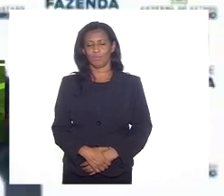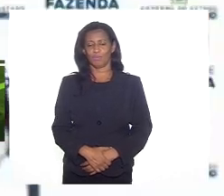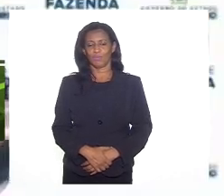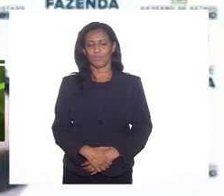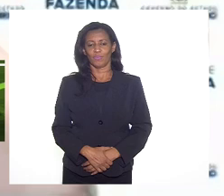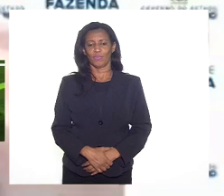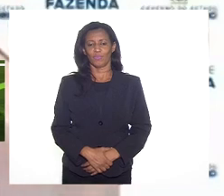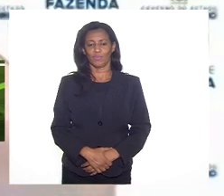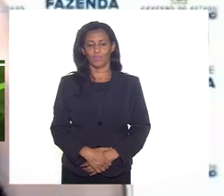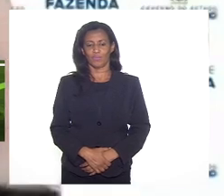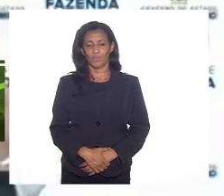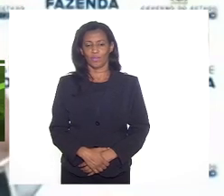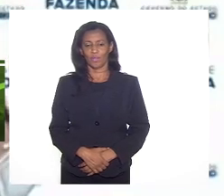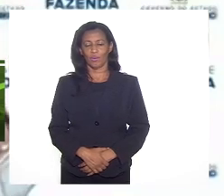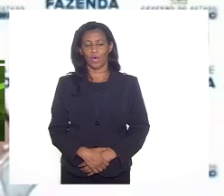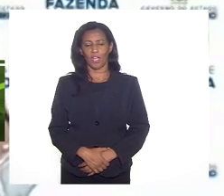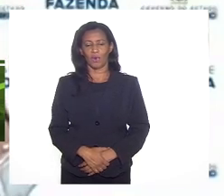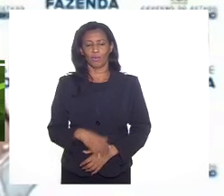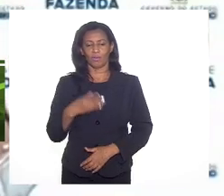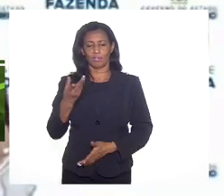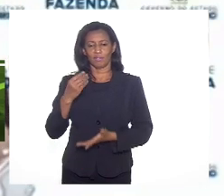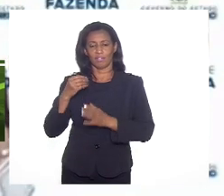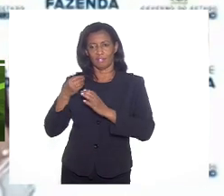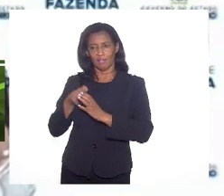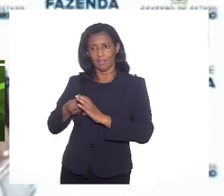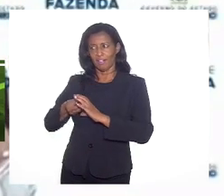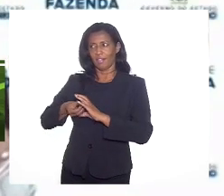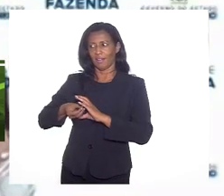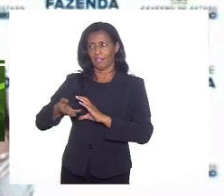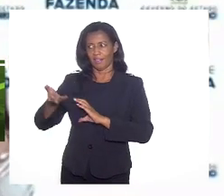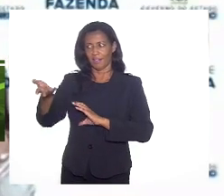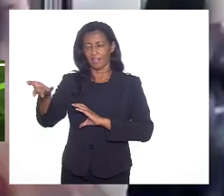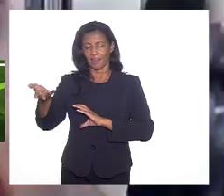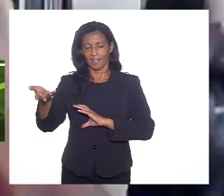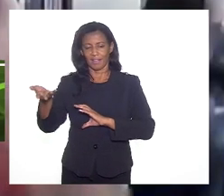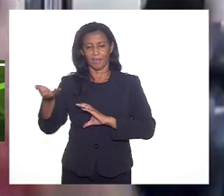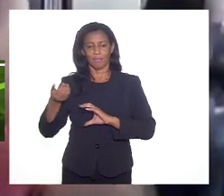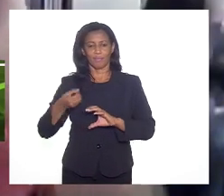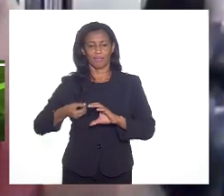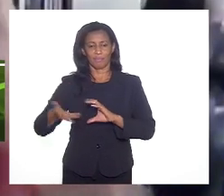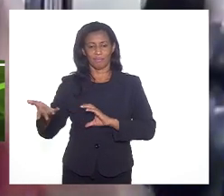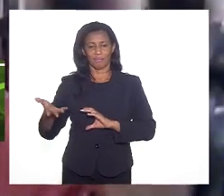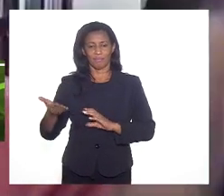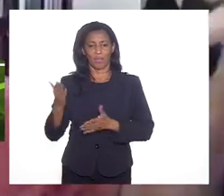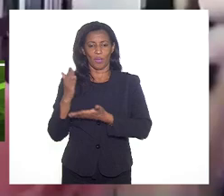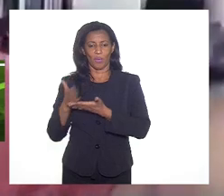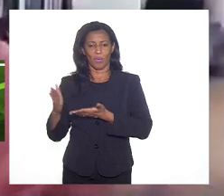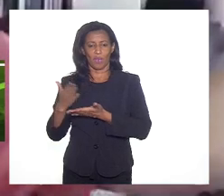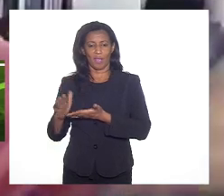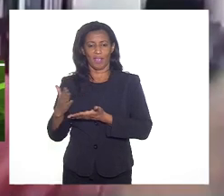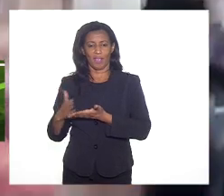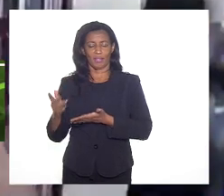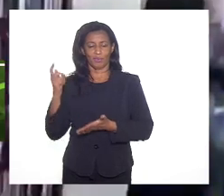nós encaminharemos o demonstrativo consolidado também. Vou pensar.